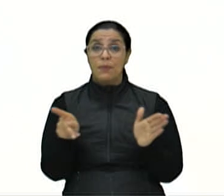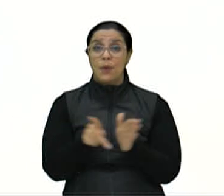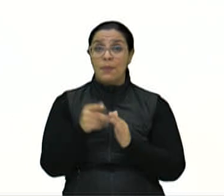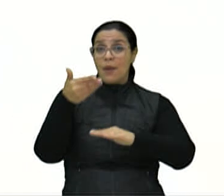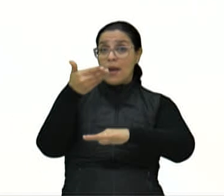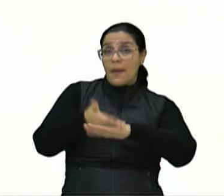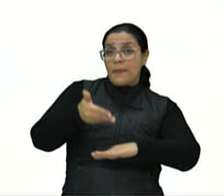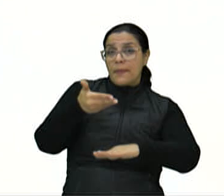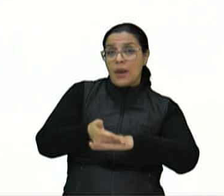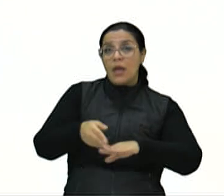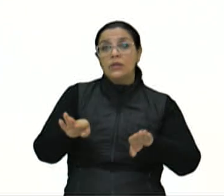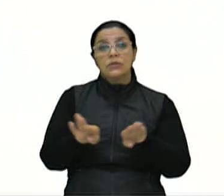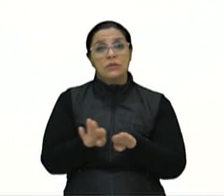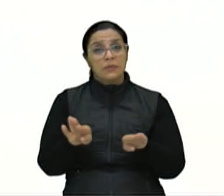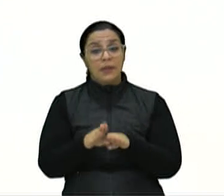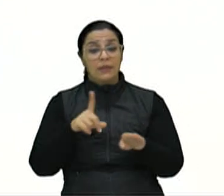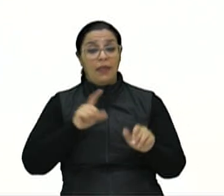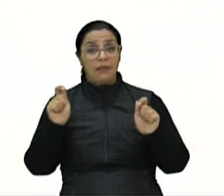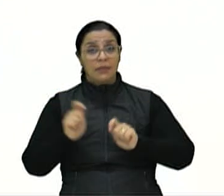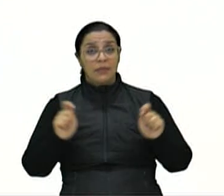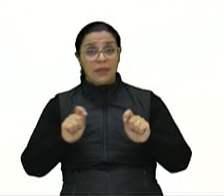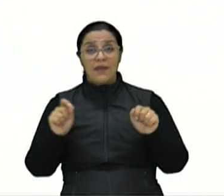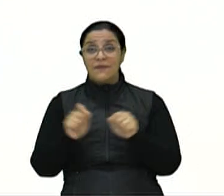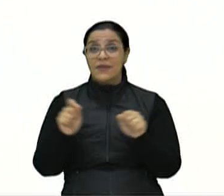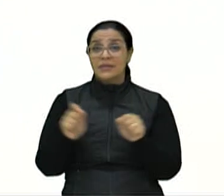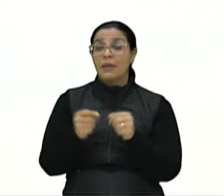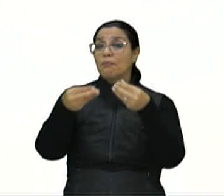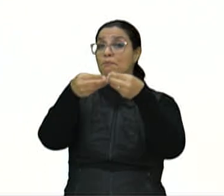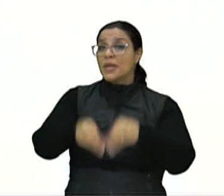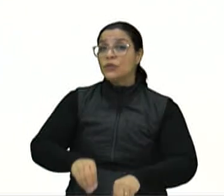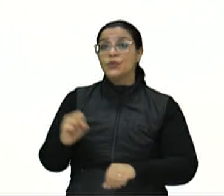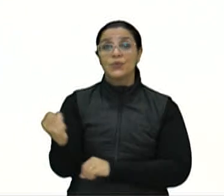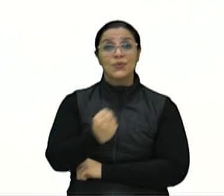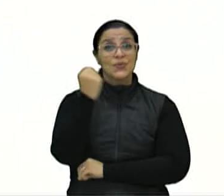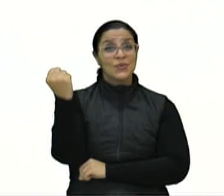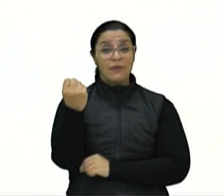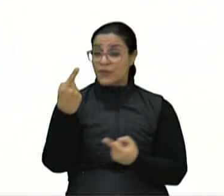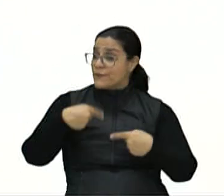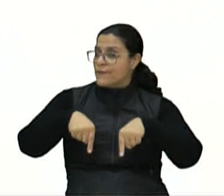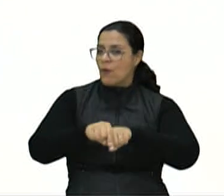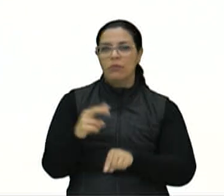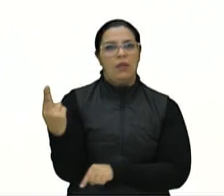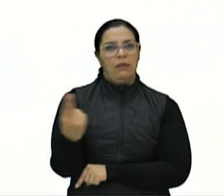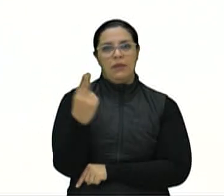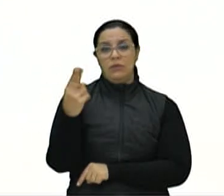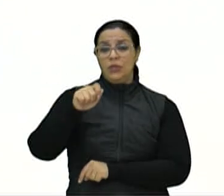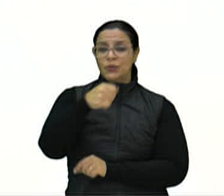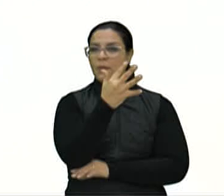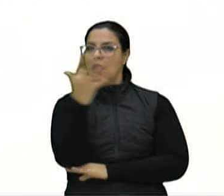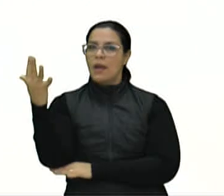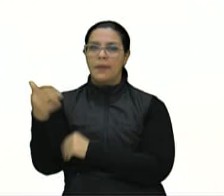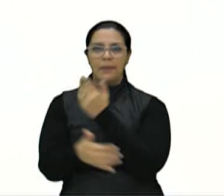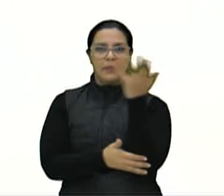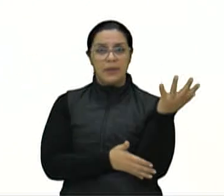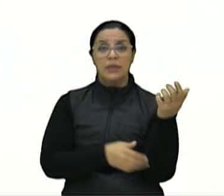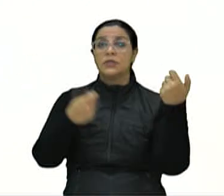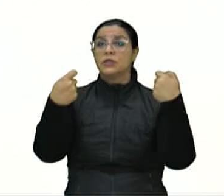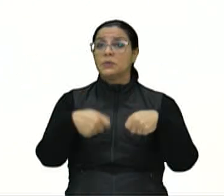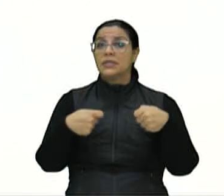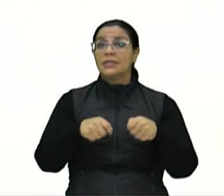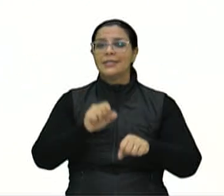atividade ou as atividades capazes de causar danos graves, irreversíveis ao meio ambiente devem